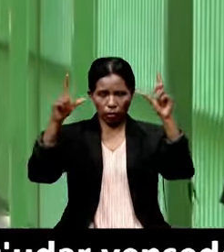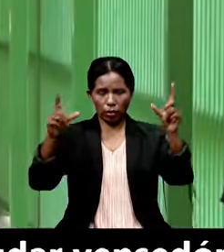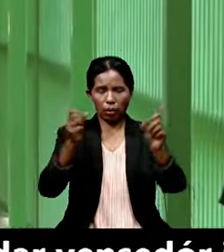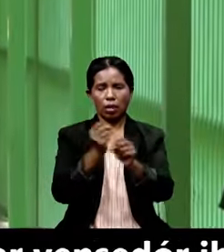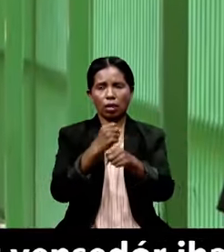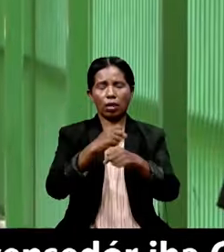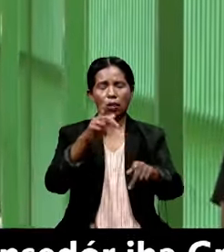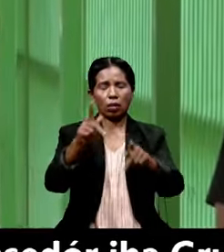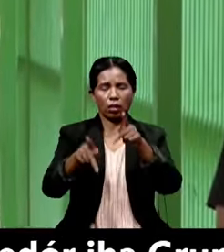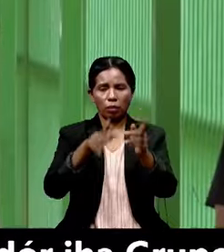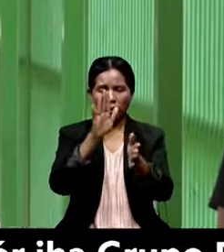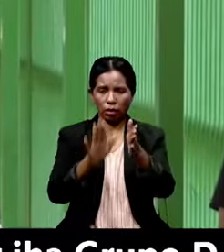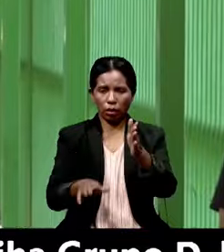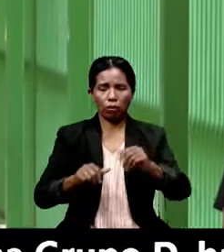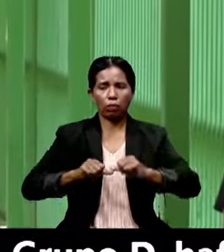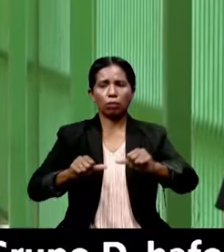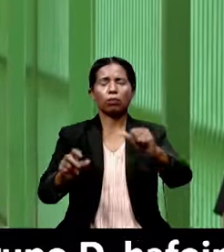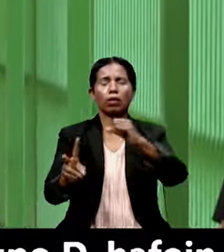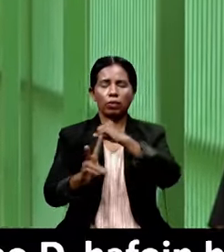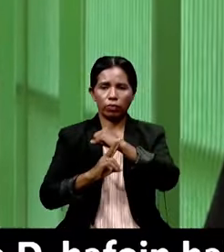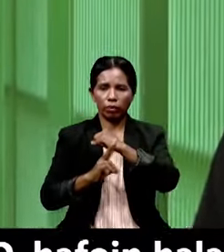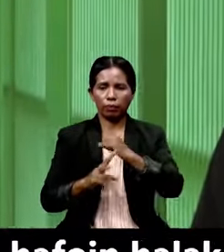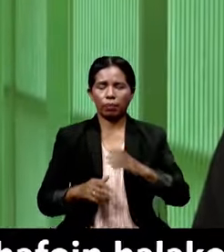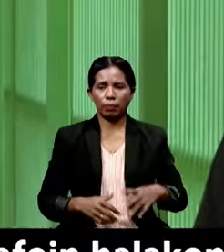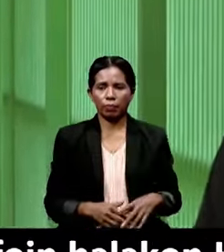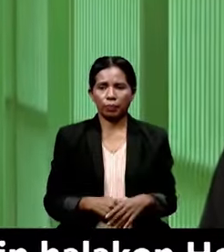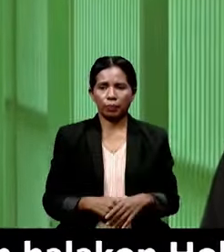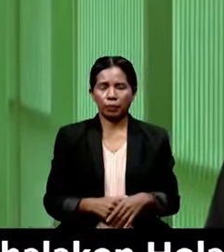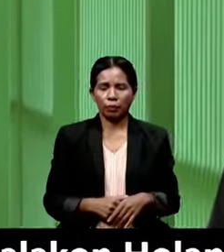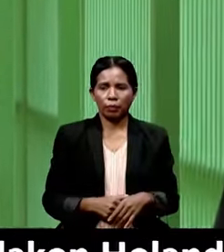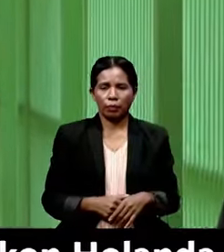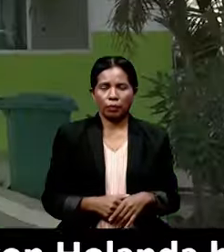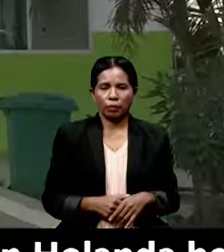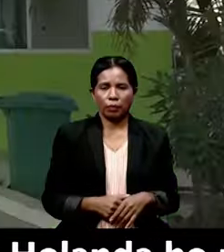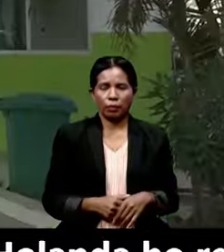povo que continua a ser vítima. Dilma Sujeti, Agina Lola, GMN.